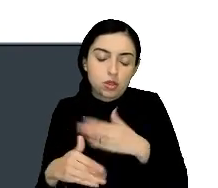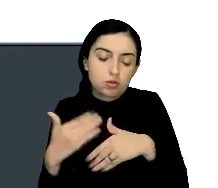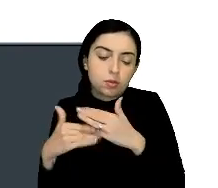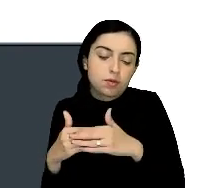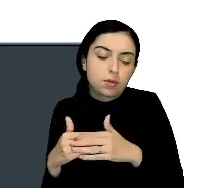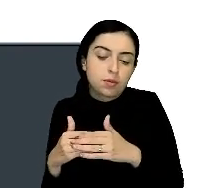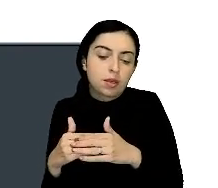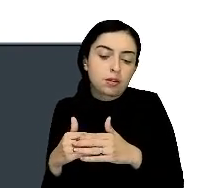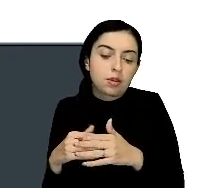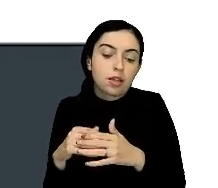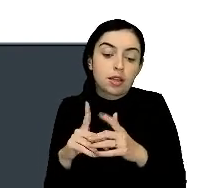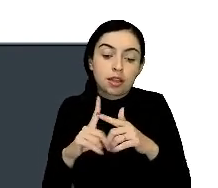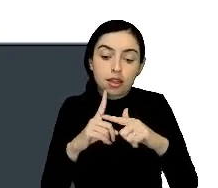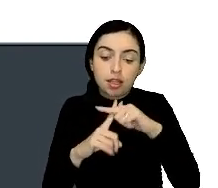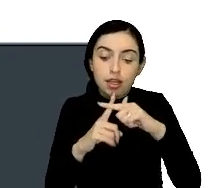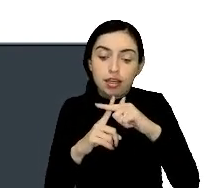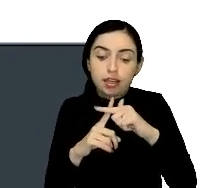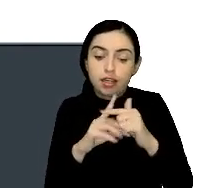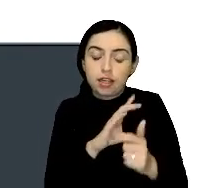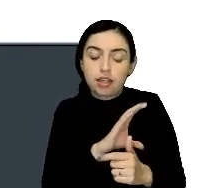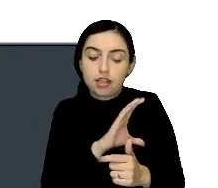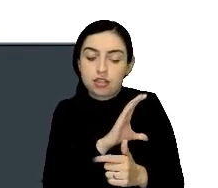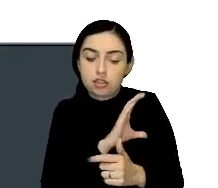Católica levando ao Senado